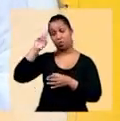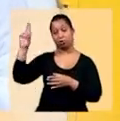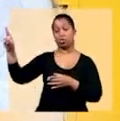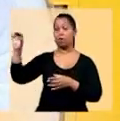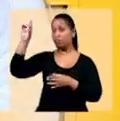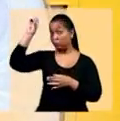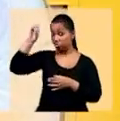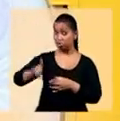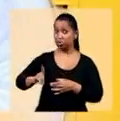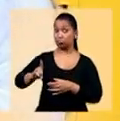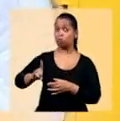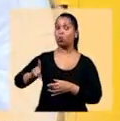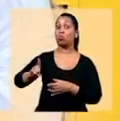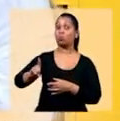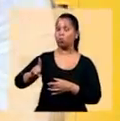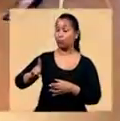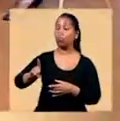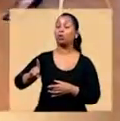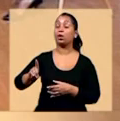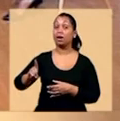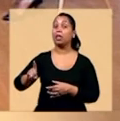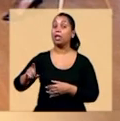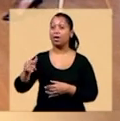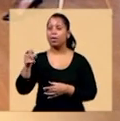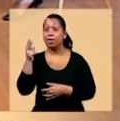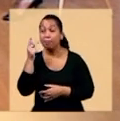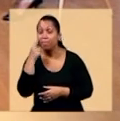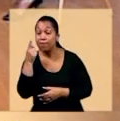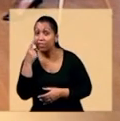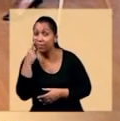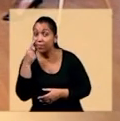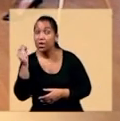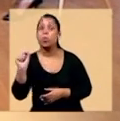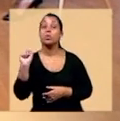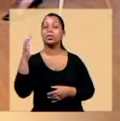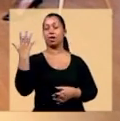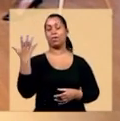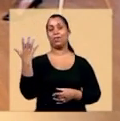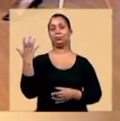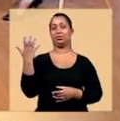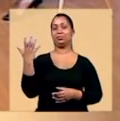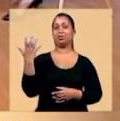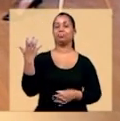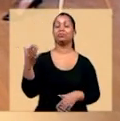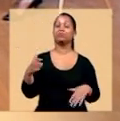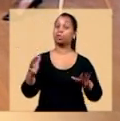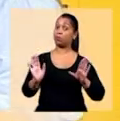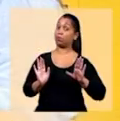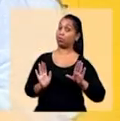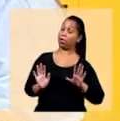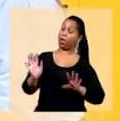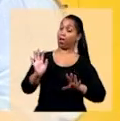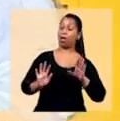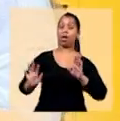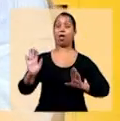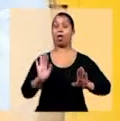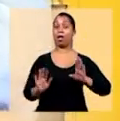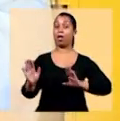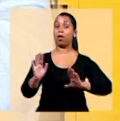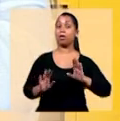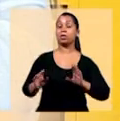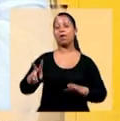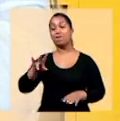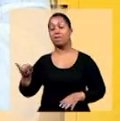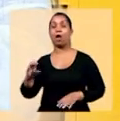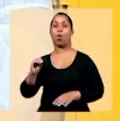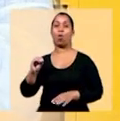dono da empresa, ou o diretor da empresa, ou o gerente geral, ele acompanha o que está acontecendo ali. Então, porque às vezes